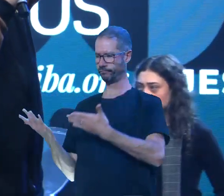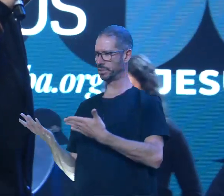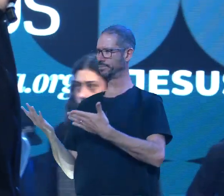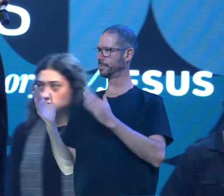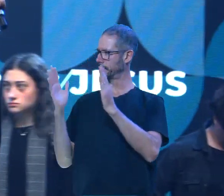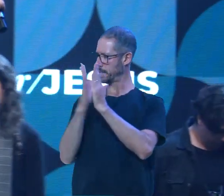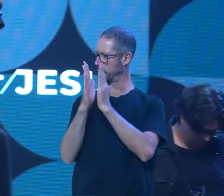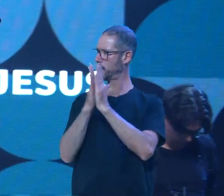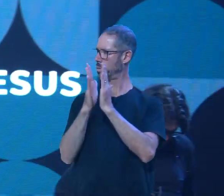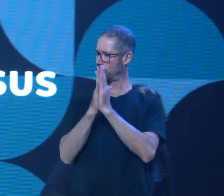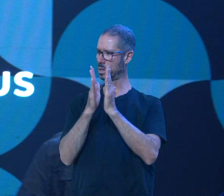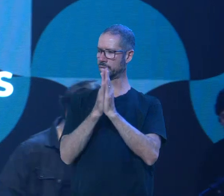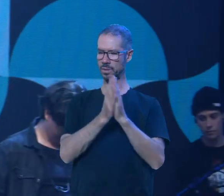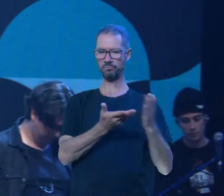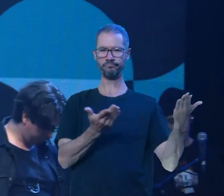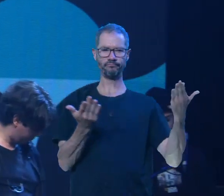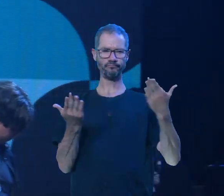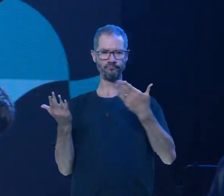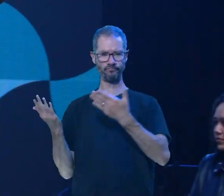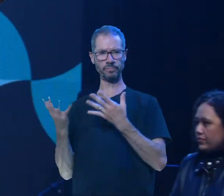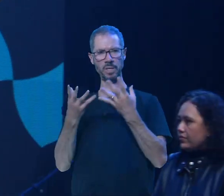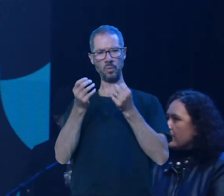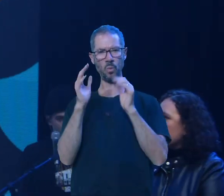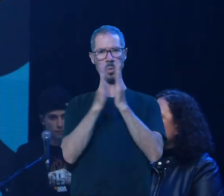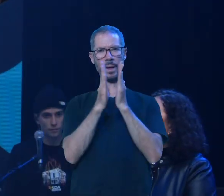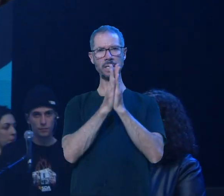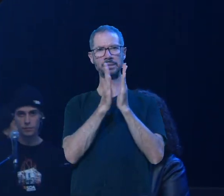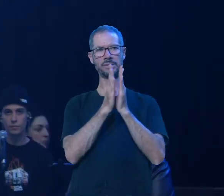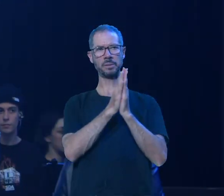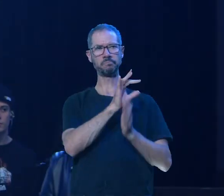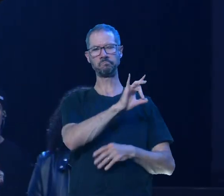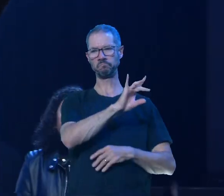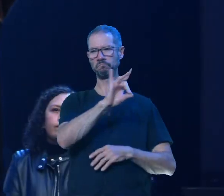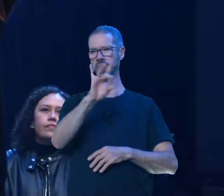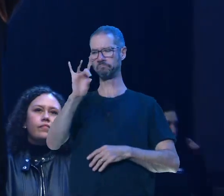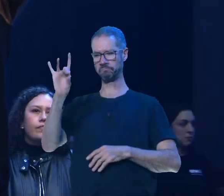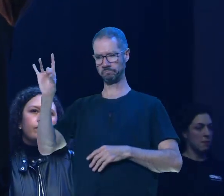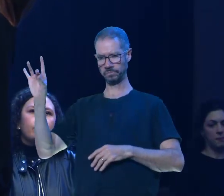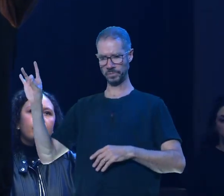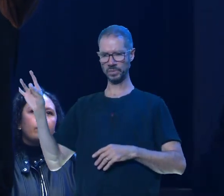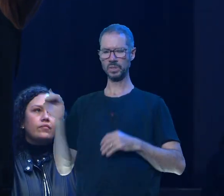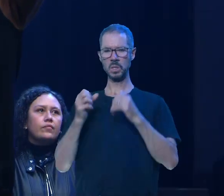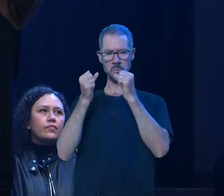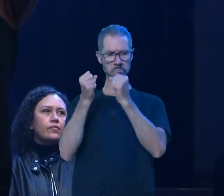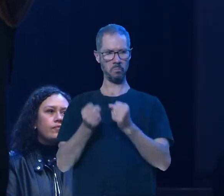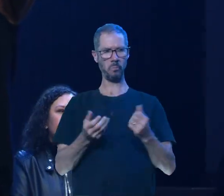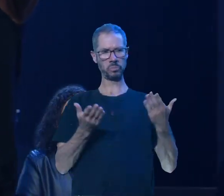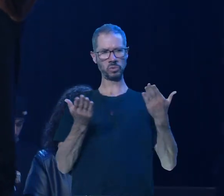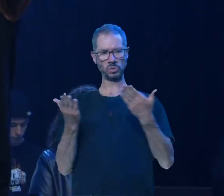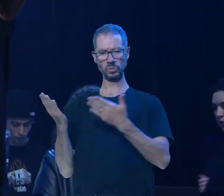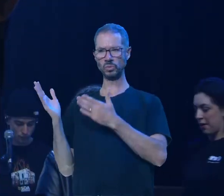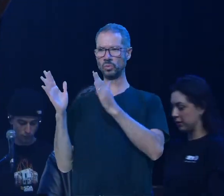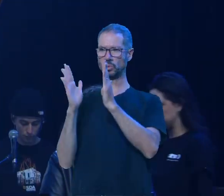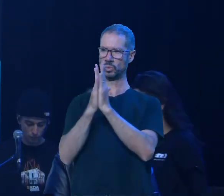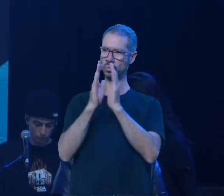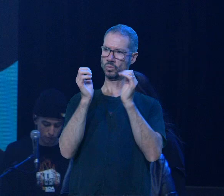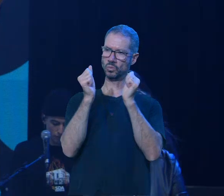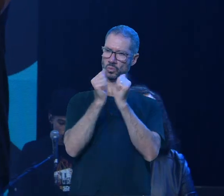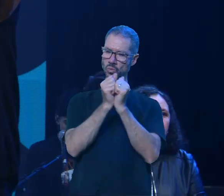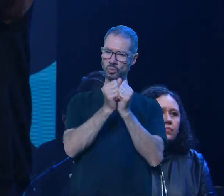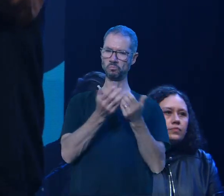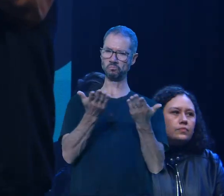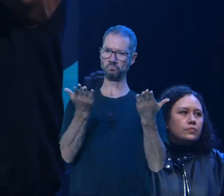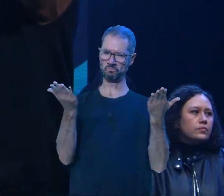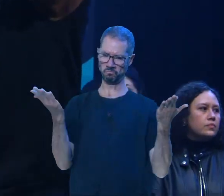a oração junto conosco agora, vem para cá para receber uma oração. Tem aqui do lado vindo para cá também já, amém? Pode vir para cá. gente quer orar junto com você nesse lugar.